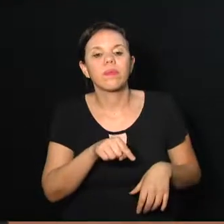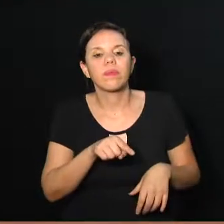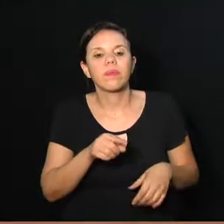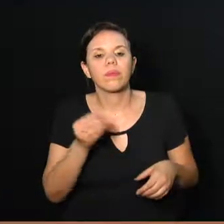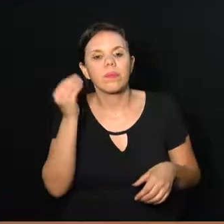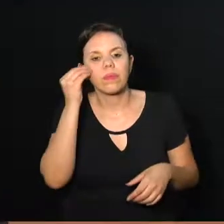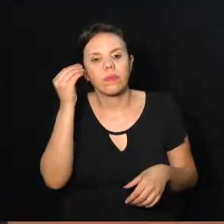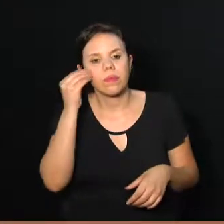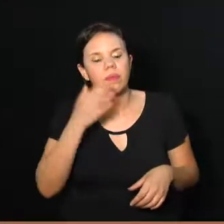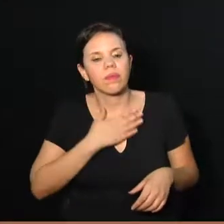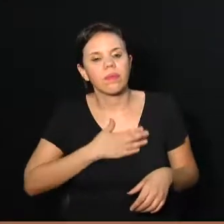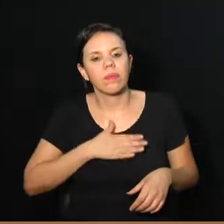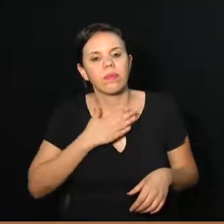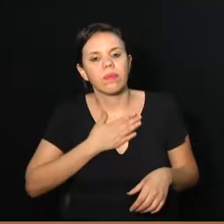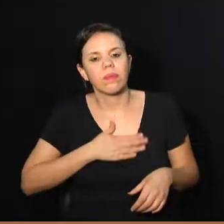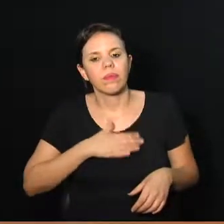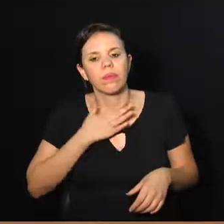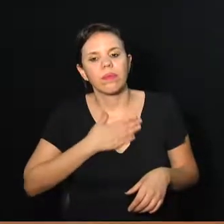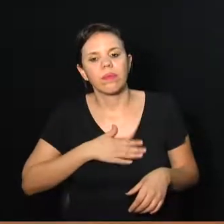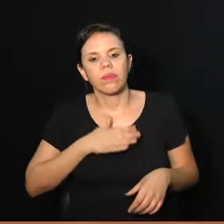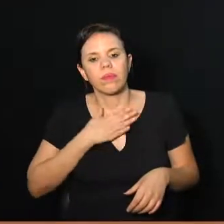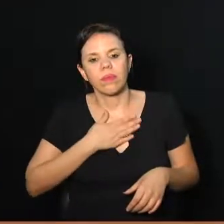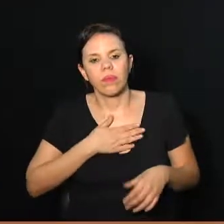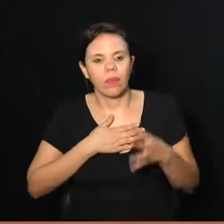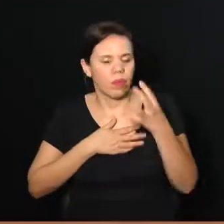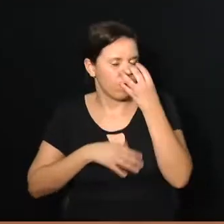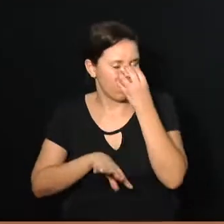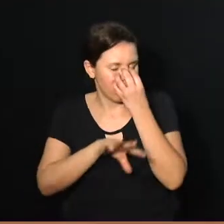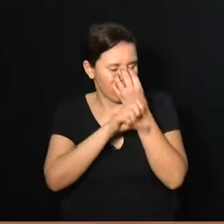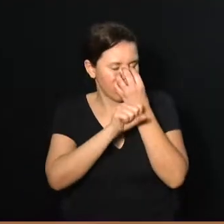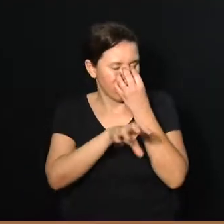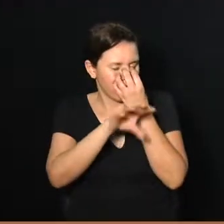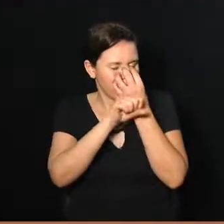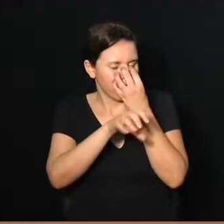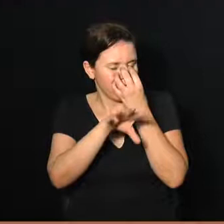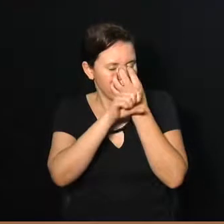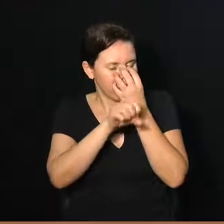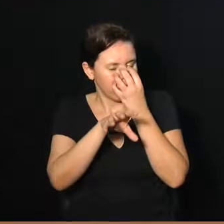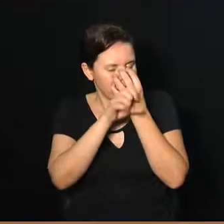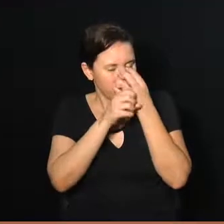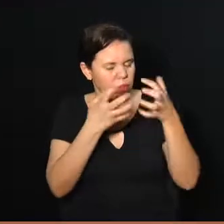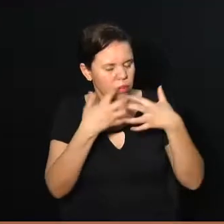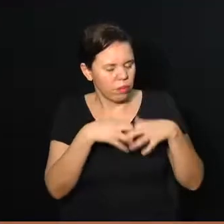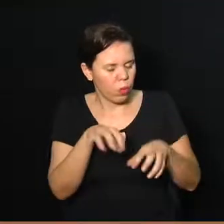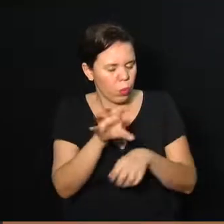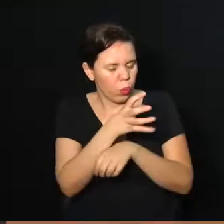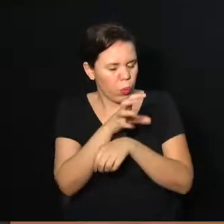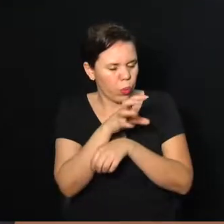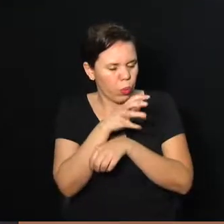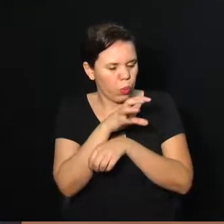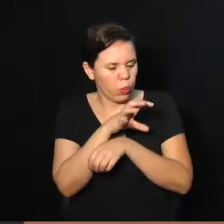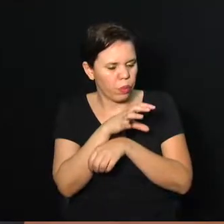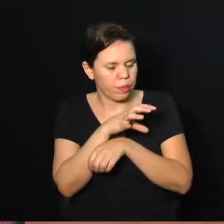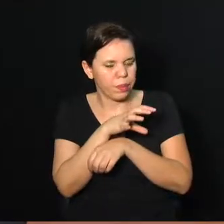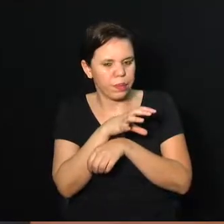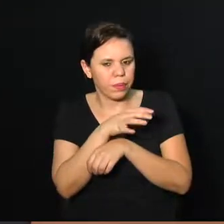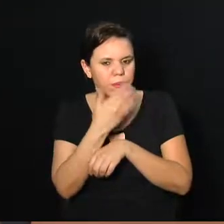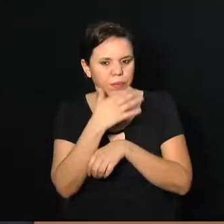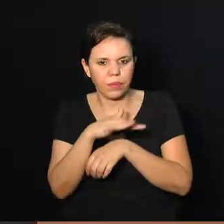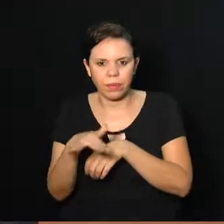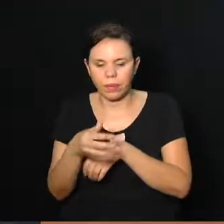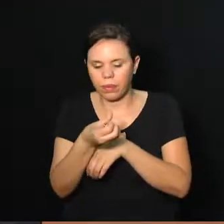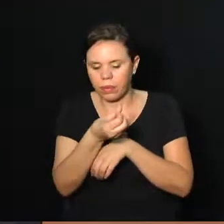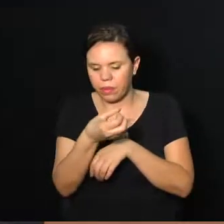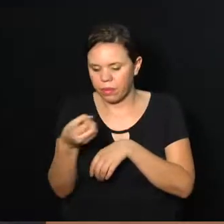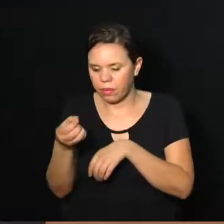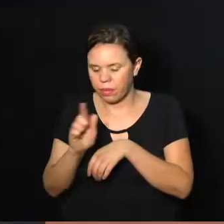acalmando, né? Tinha uma respirando com um aparelho, né, já com ventilador, criança de 600 gramas,